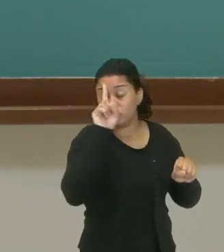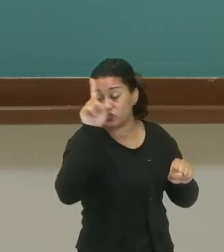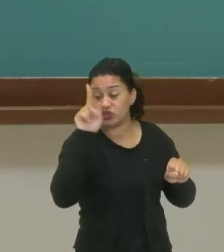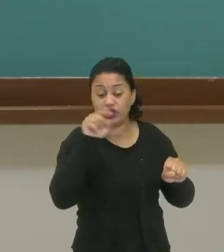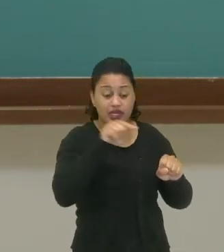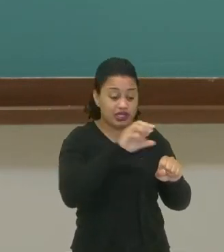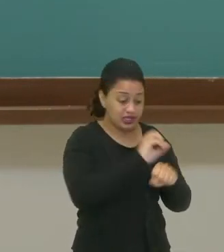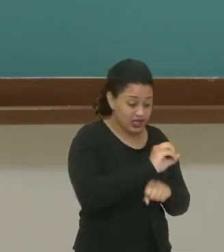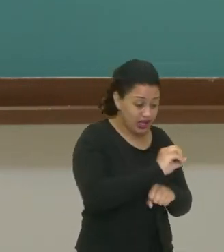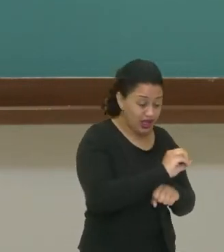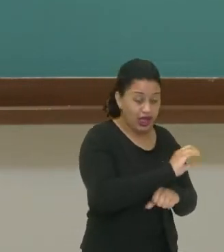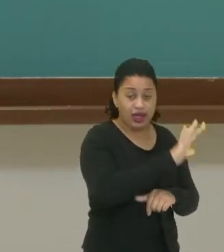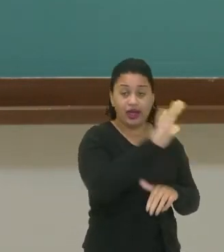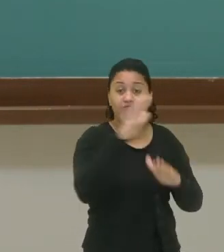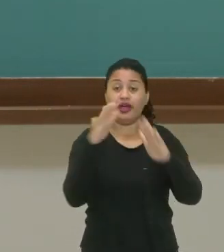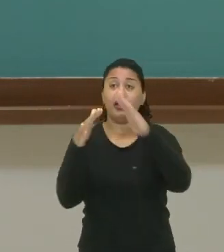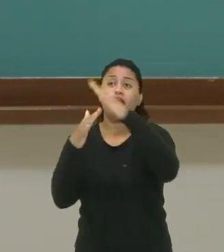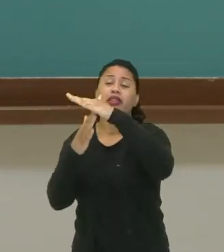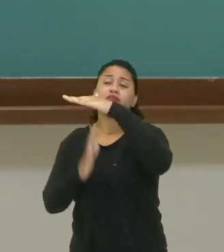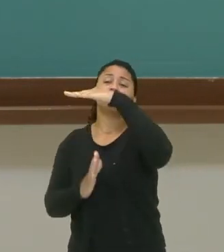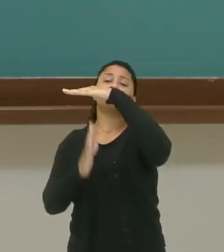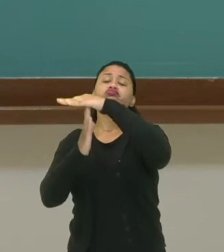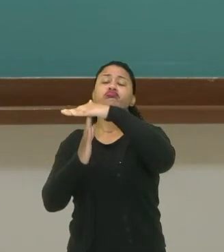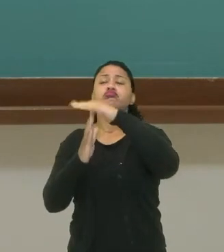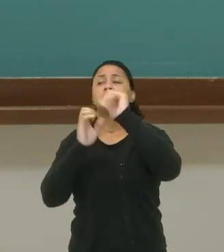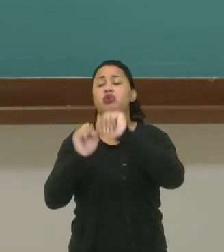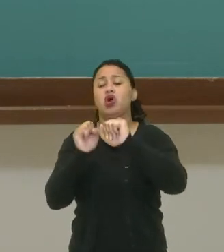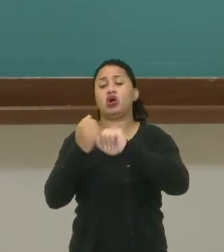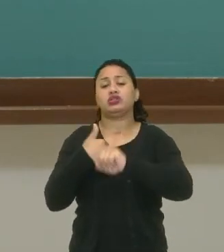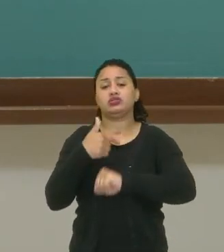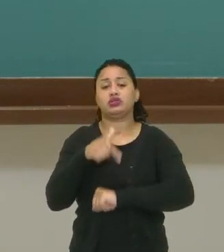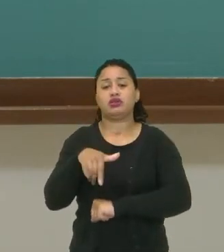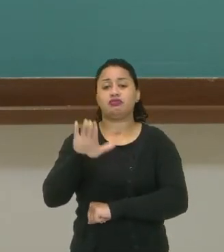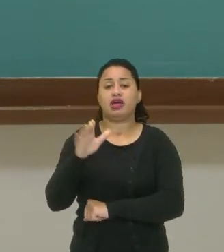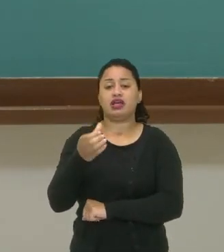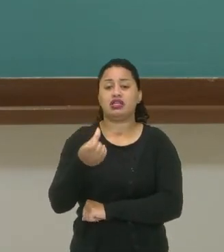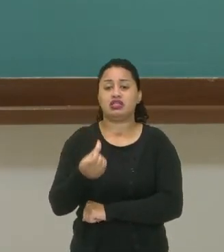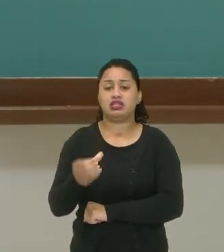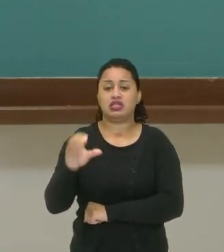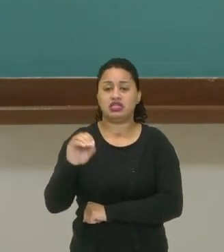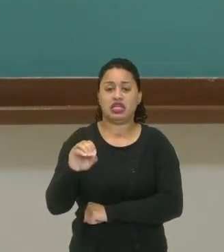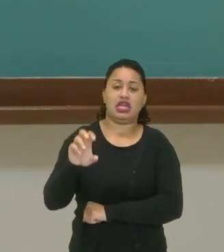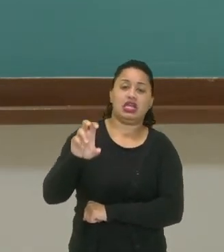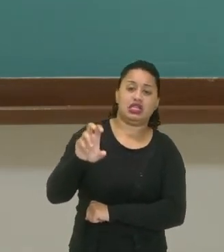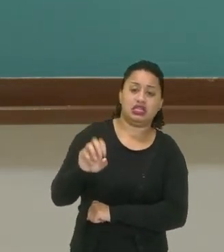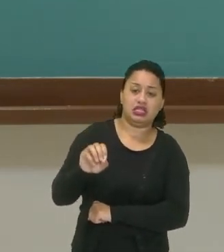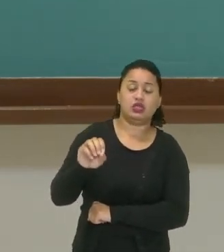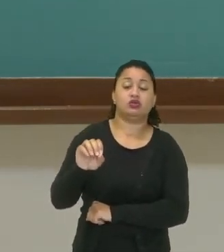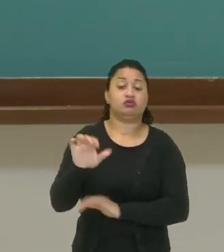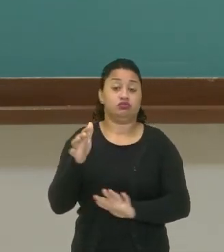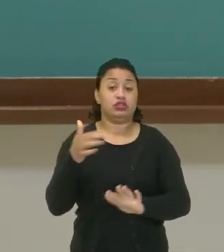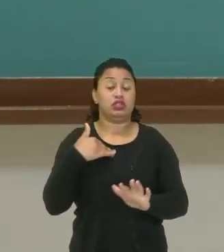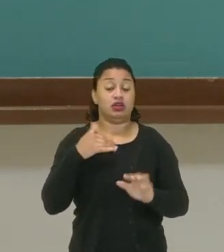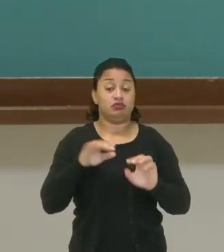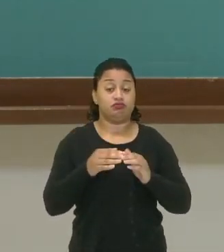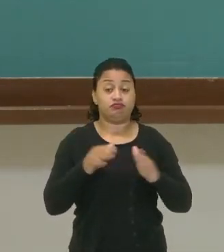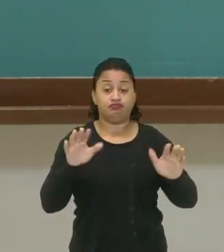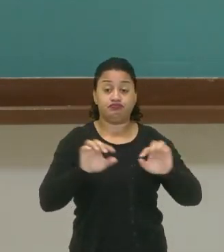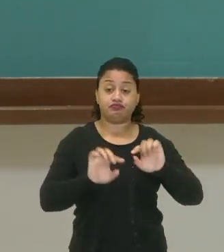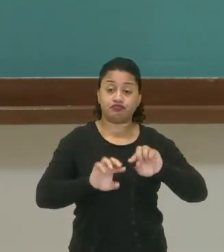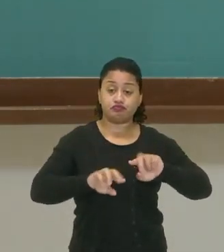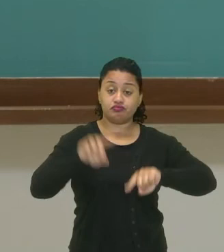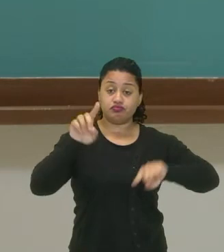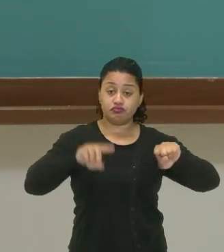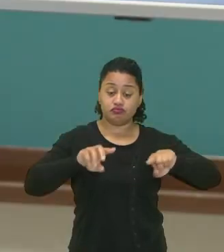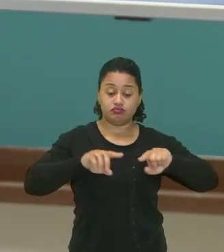zero, até chegar a uma temperatura maior, né, uma temperatura muito quente. Então, isso é uma amplitude térmica. E,